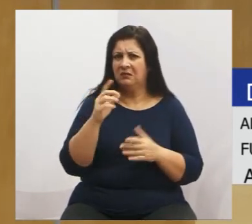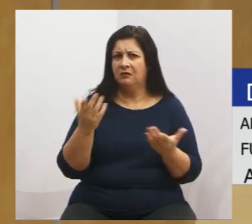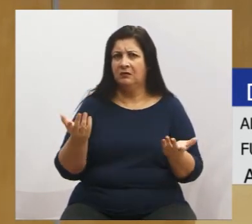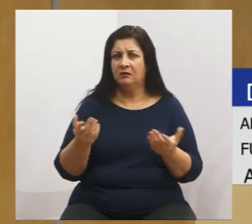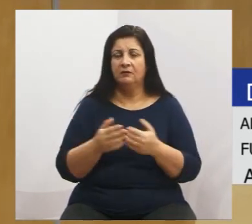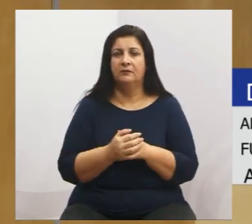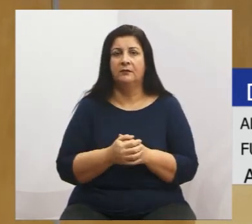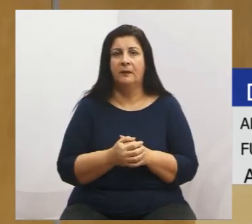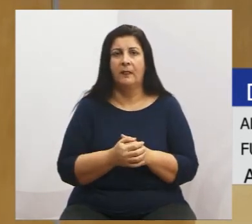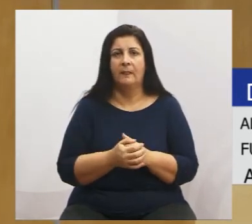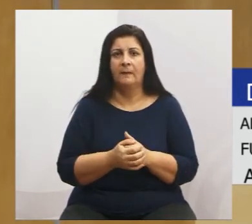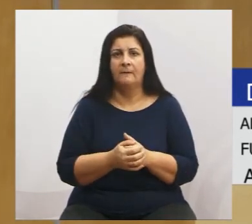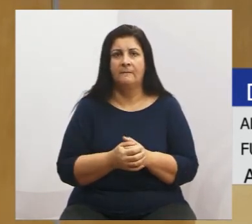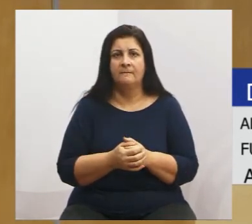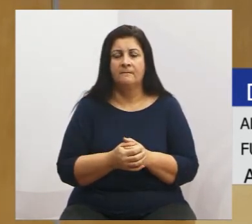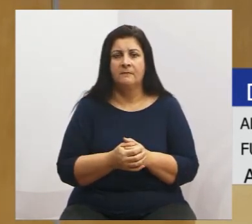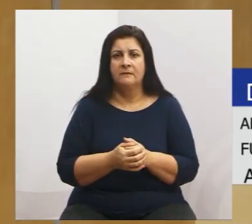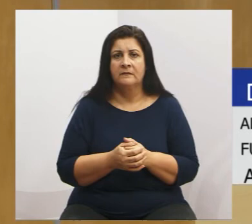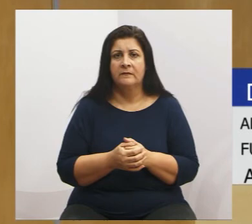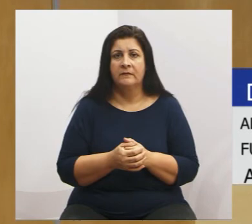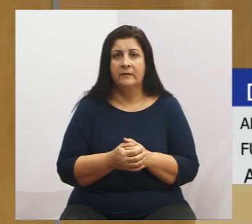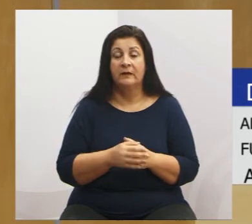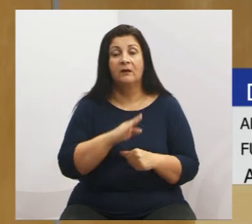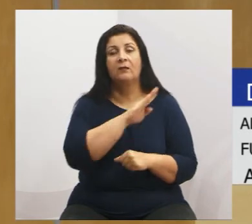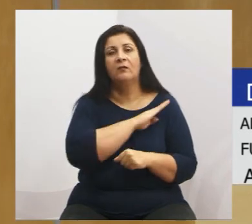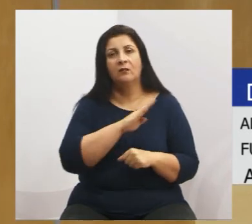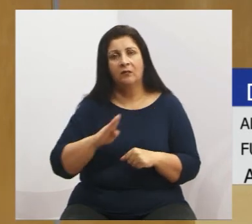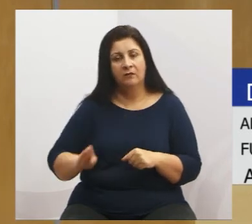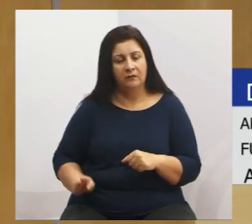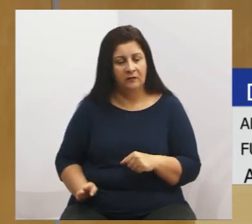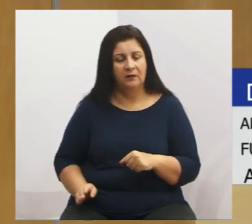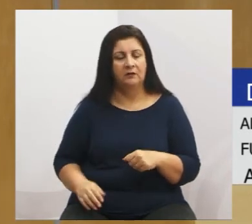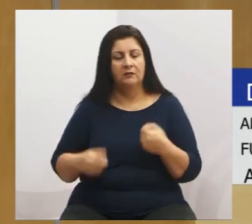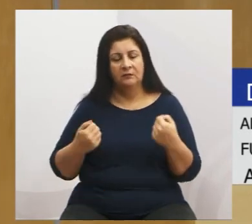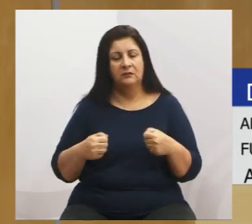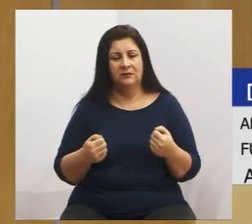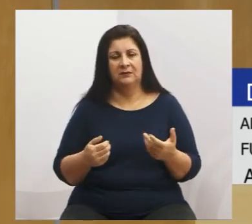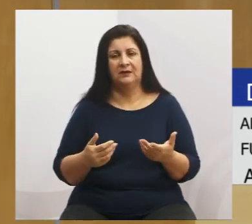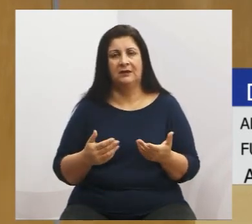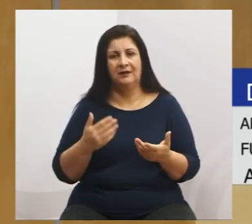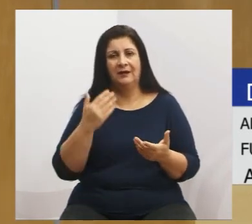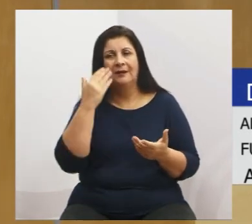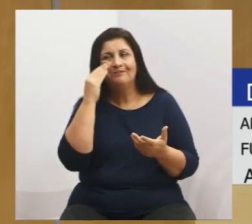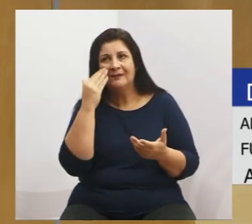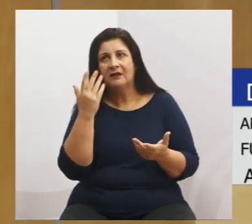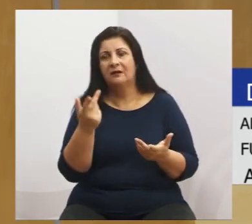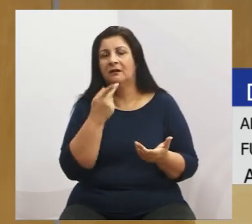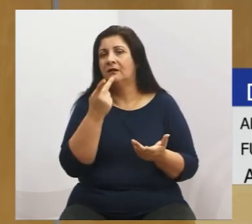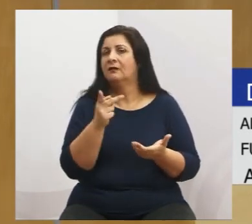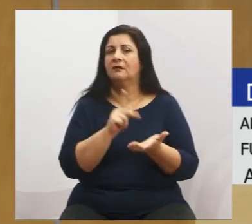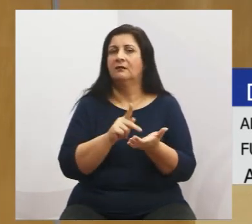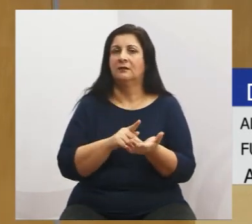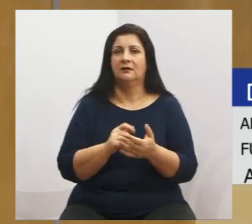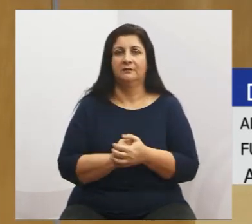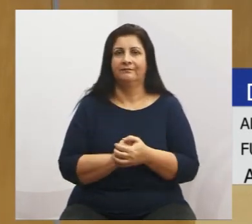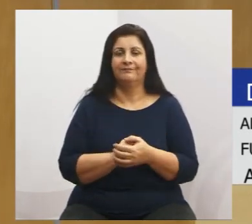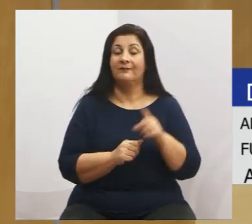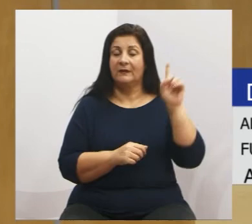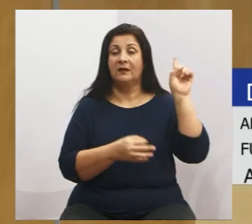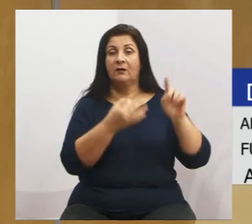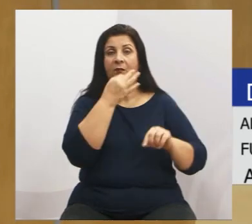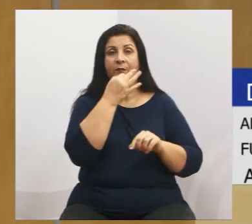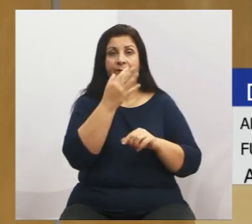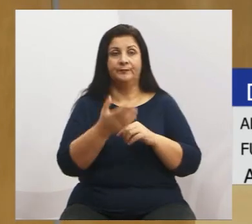R$100, R$120, R$130.000. O poder público, nós temos que ser sinceros, ele não vai dar conta de construir. E para mim, sempre deixei bem claro,